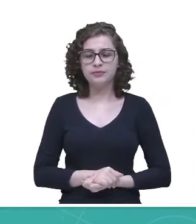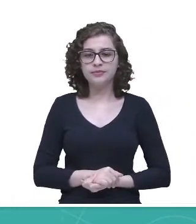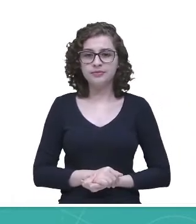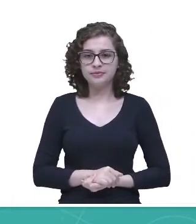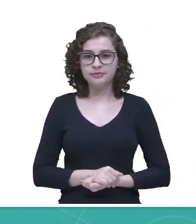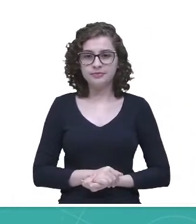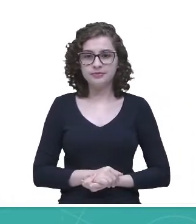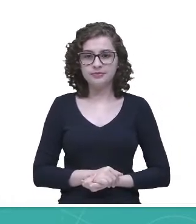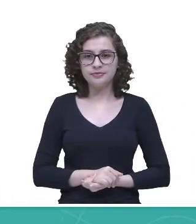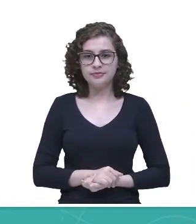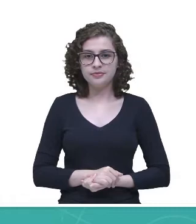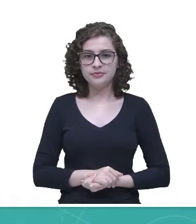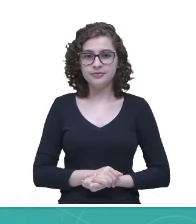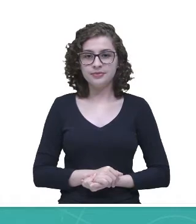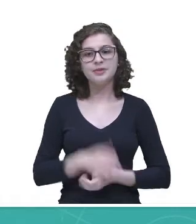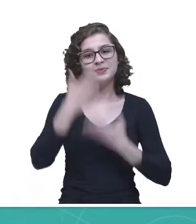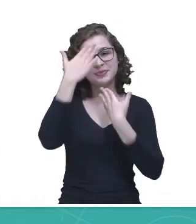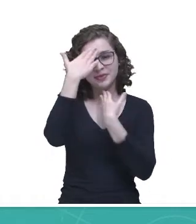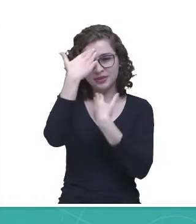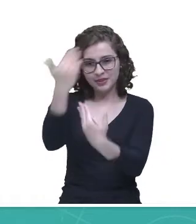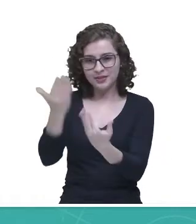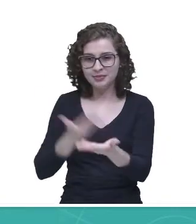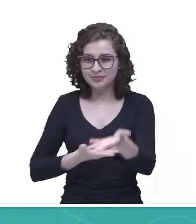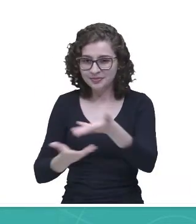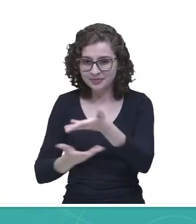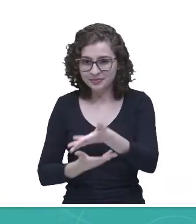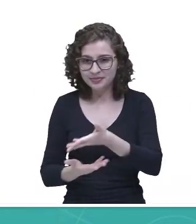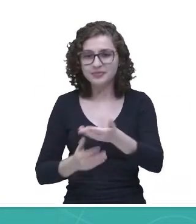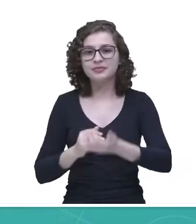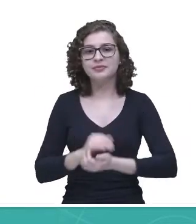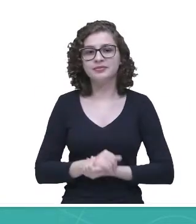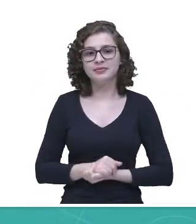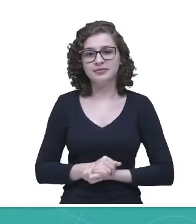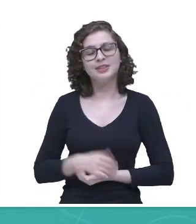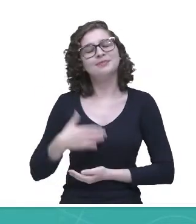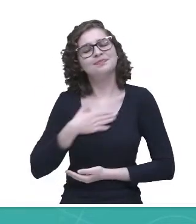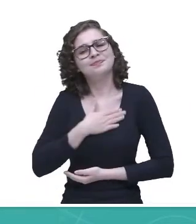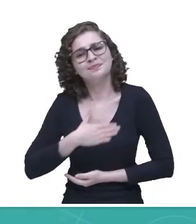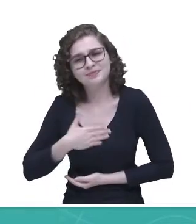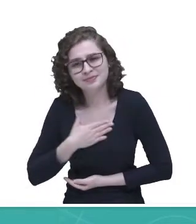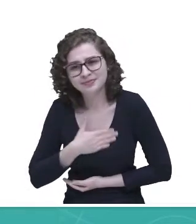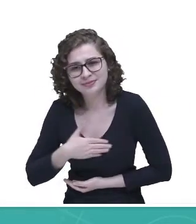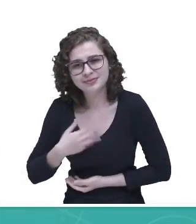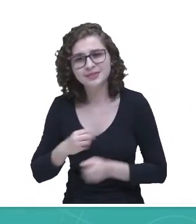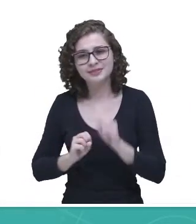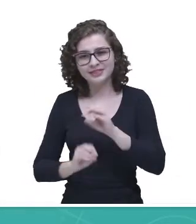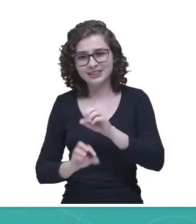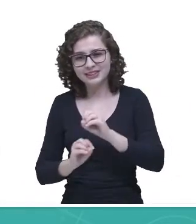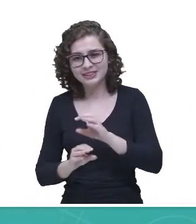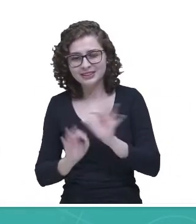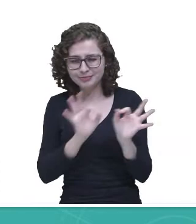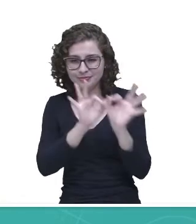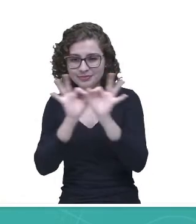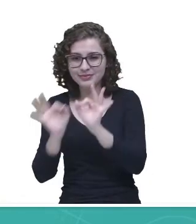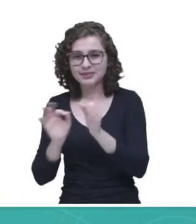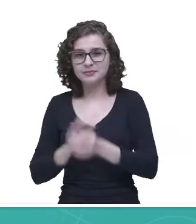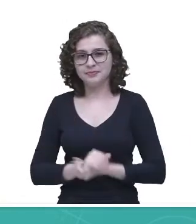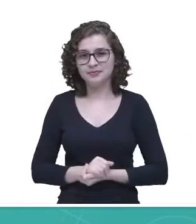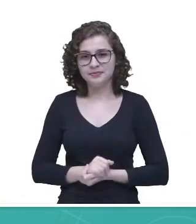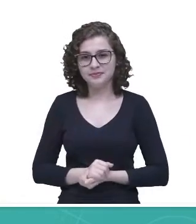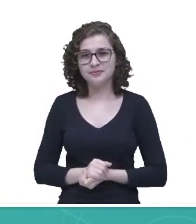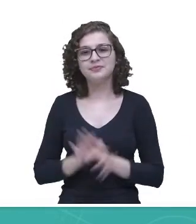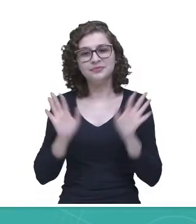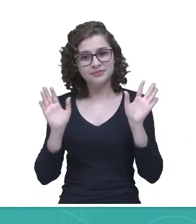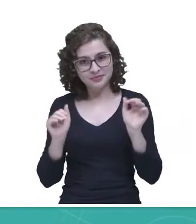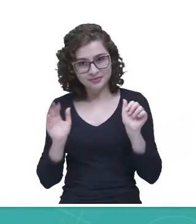sexta etapa, obrigada pela participação. Foi uma alegria ter estado com vocês, pessoal. Até a